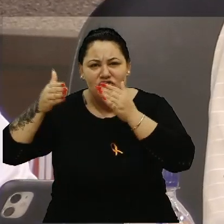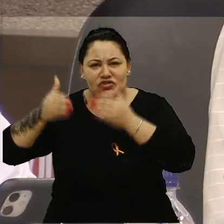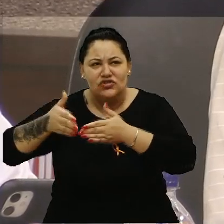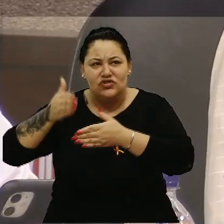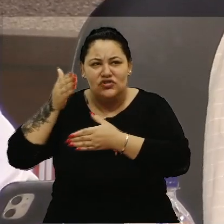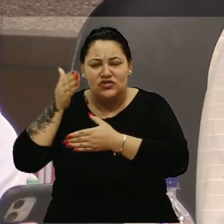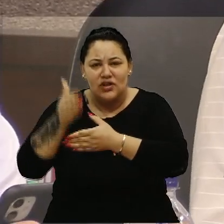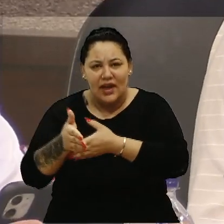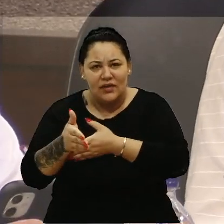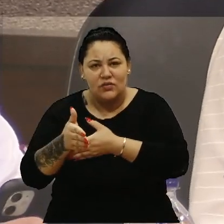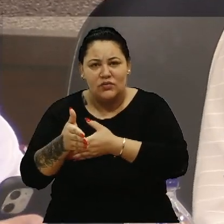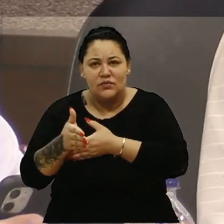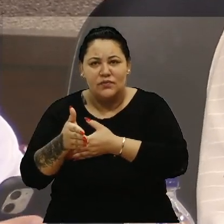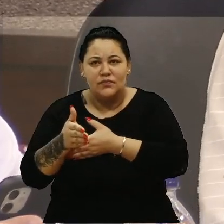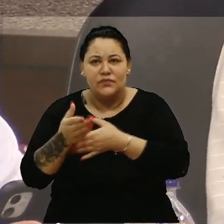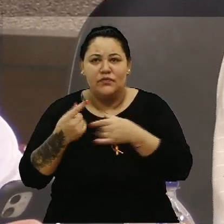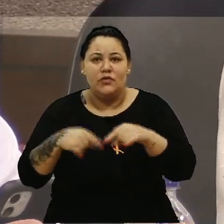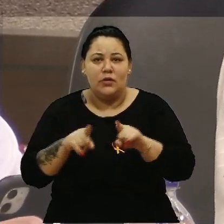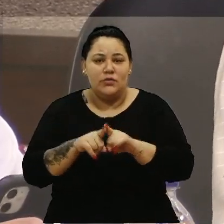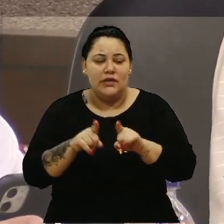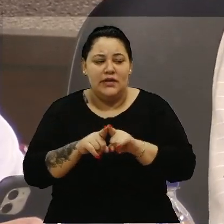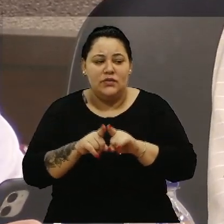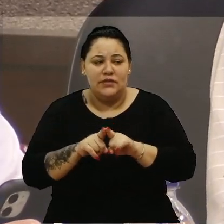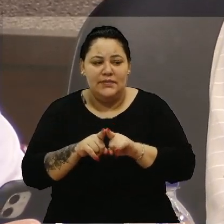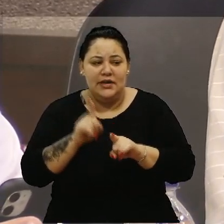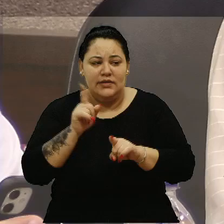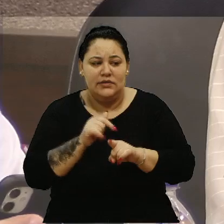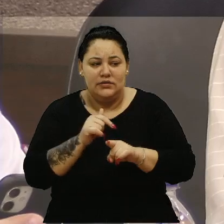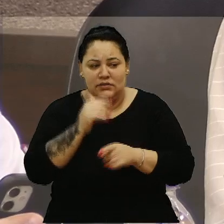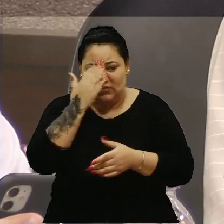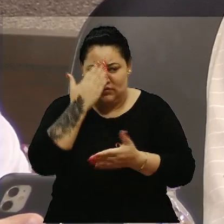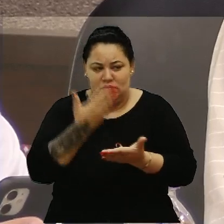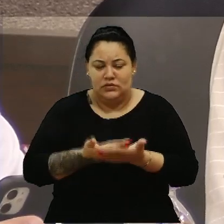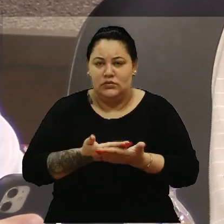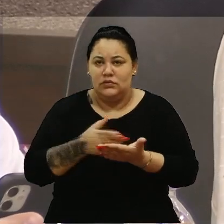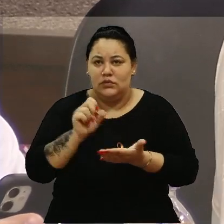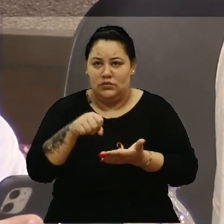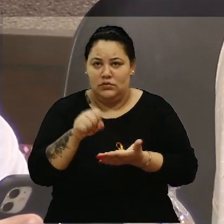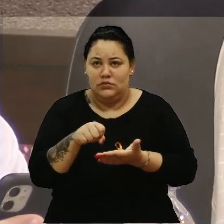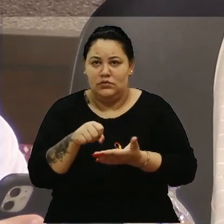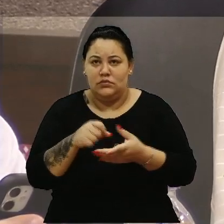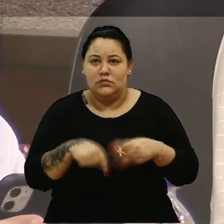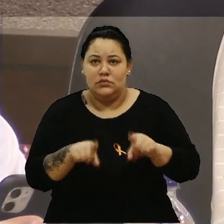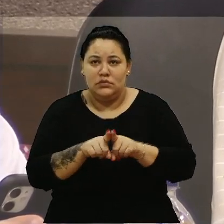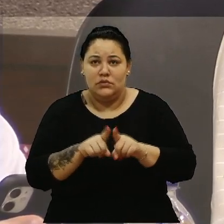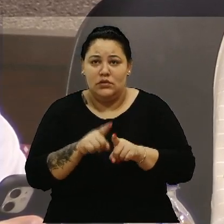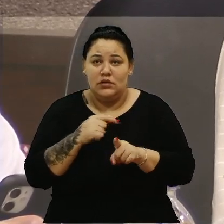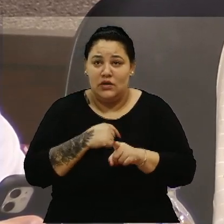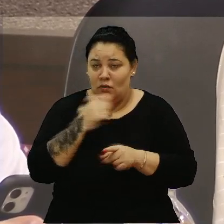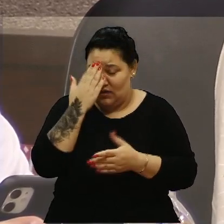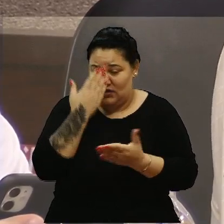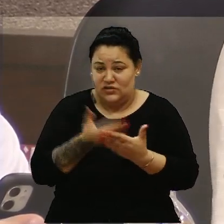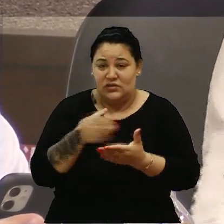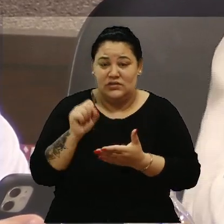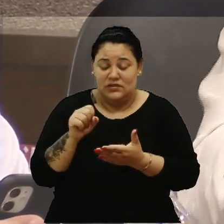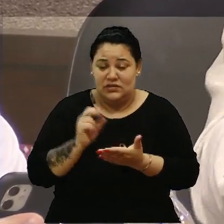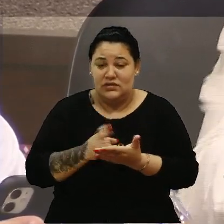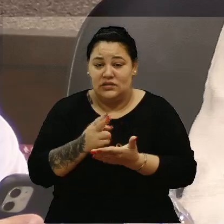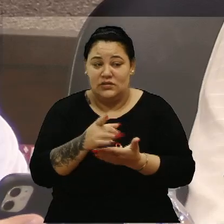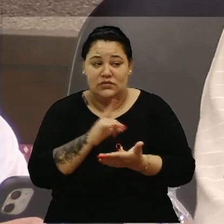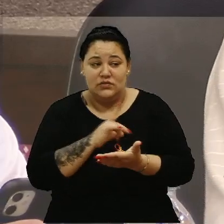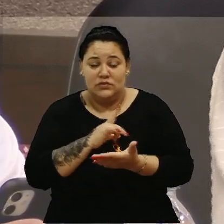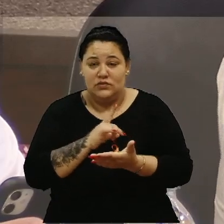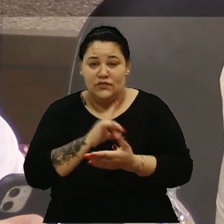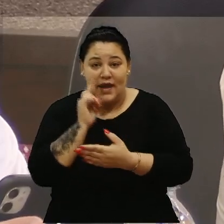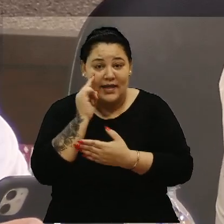Eu espero que isso, acredito, né, que vai ser visto logo. E eu confesso que eu sempre tive ideia, e agora